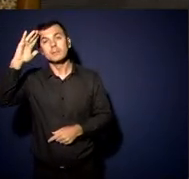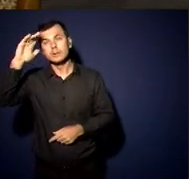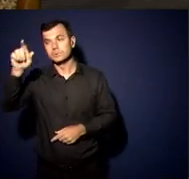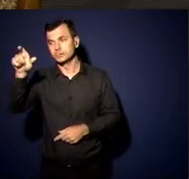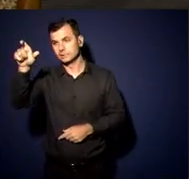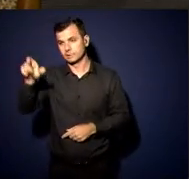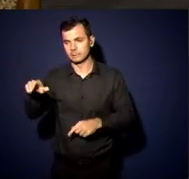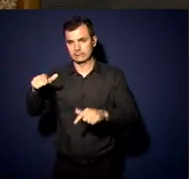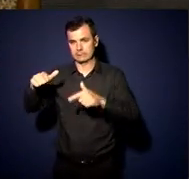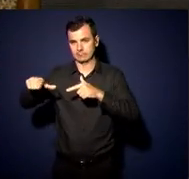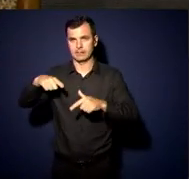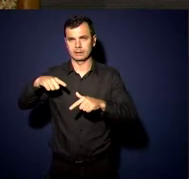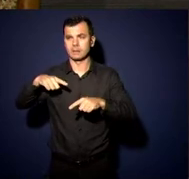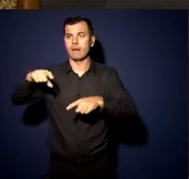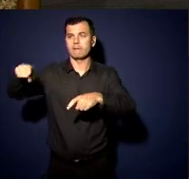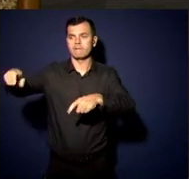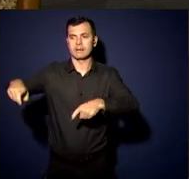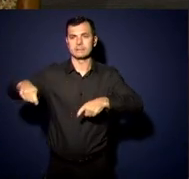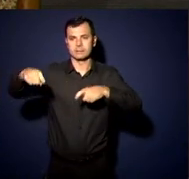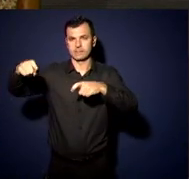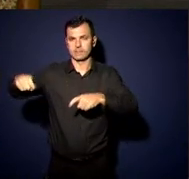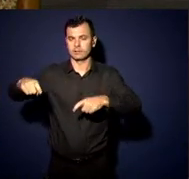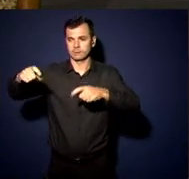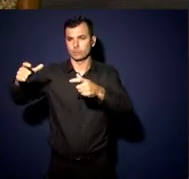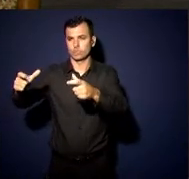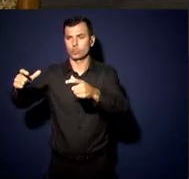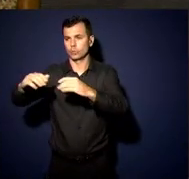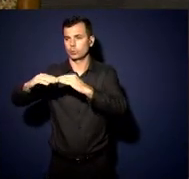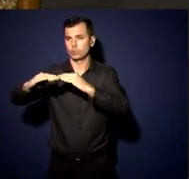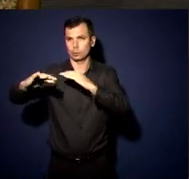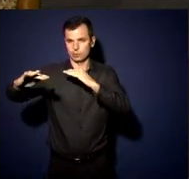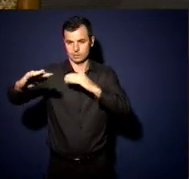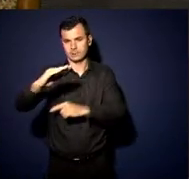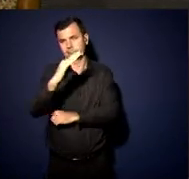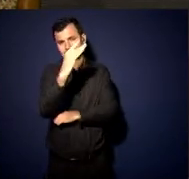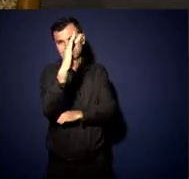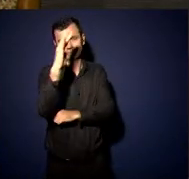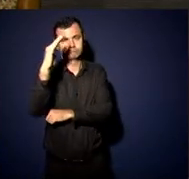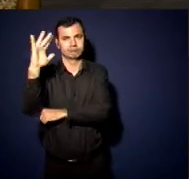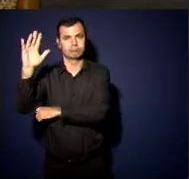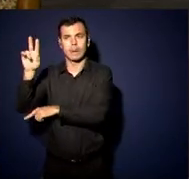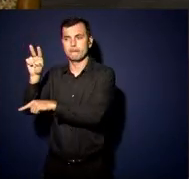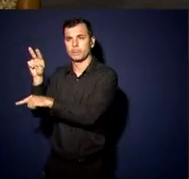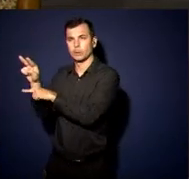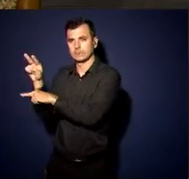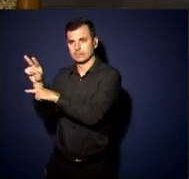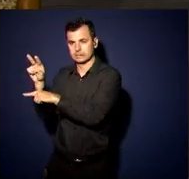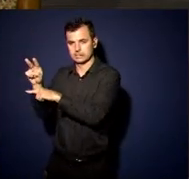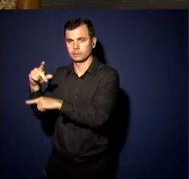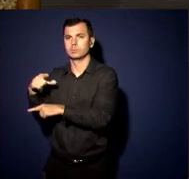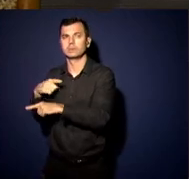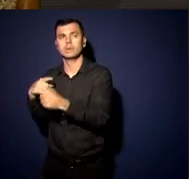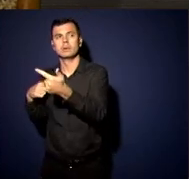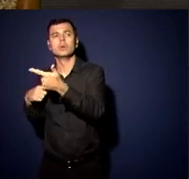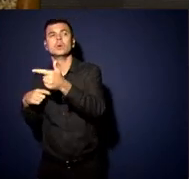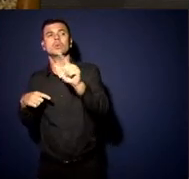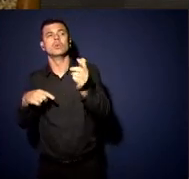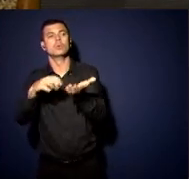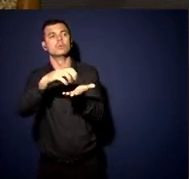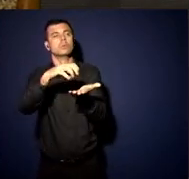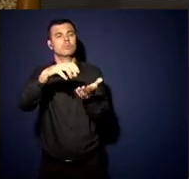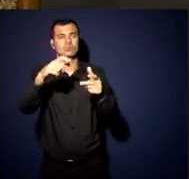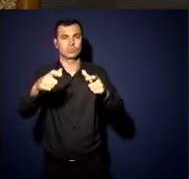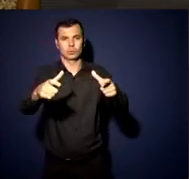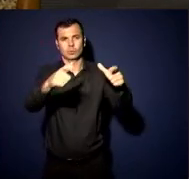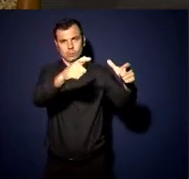que na sua fazenda ele tem lá uma área que a gente chama de área de Proteção Ambiental e tem uma outra área lá que ele chama de reserva